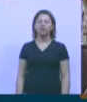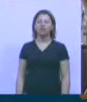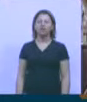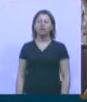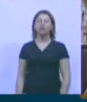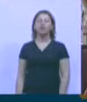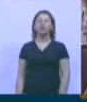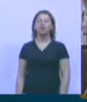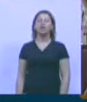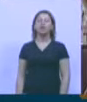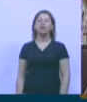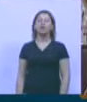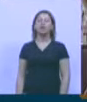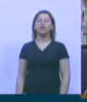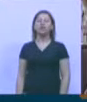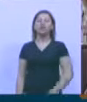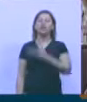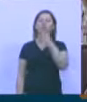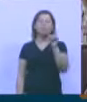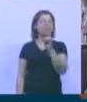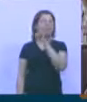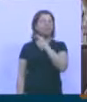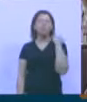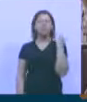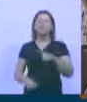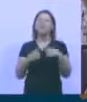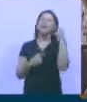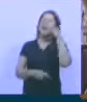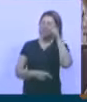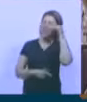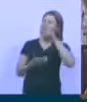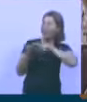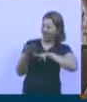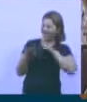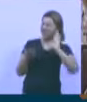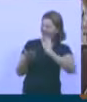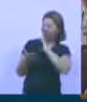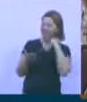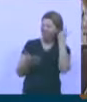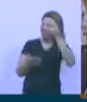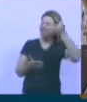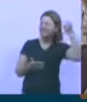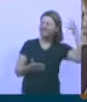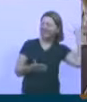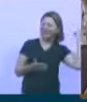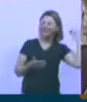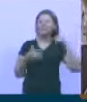Assim, o reitor não morreu, mas a mulher que leu a mão dele já está morta.